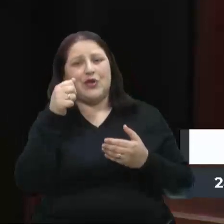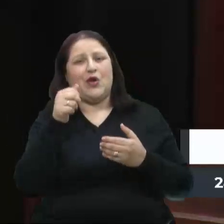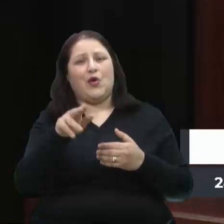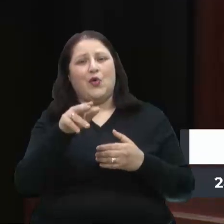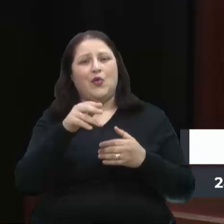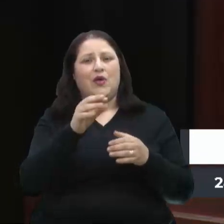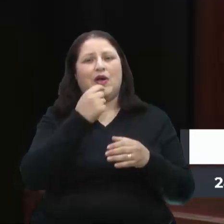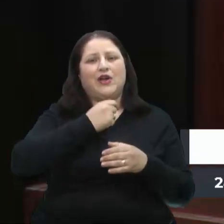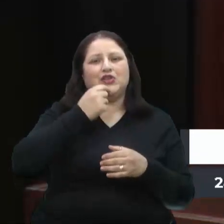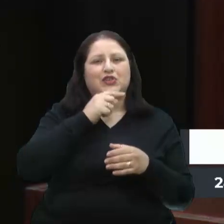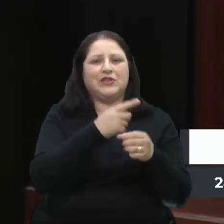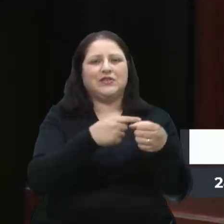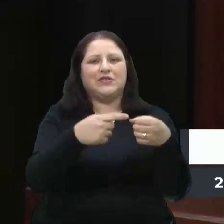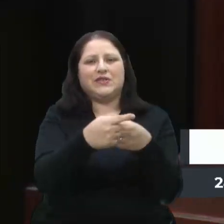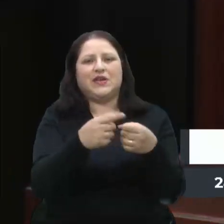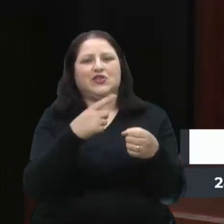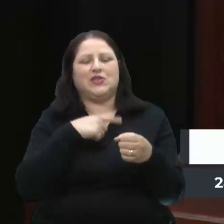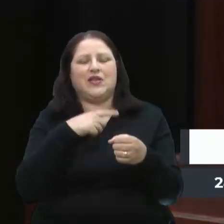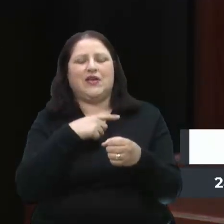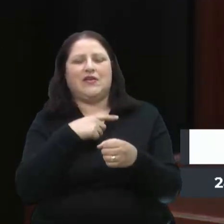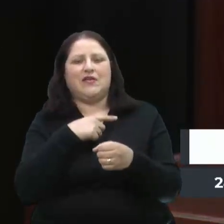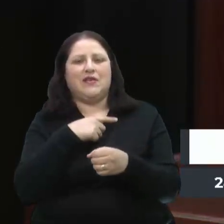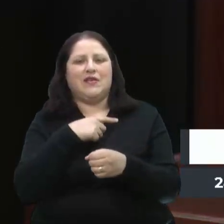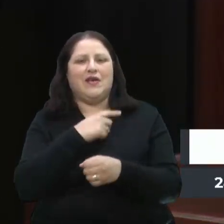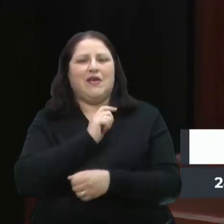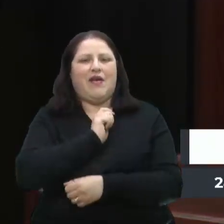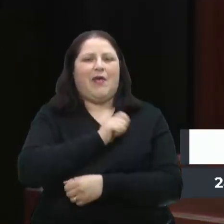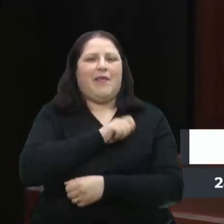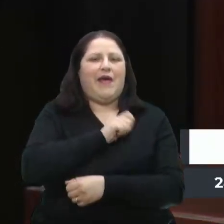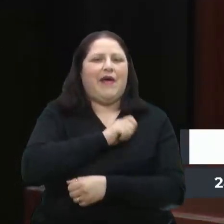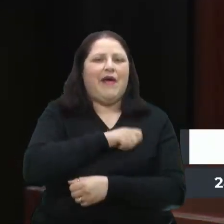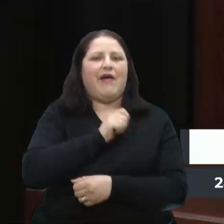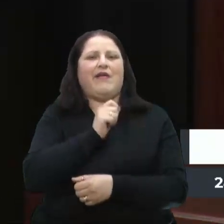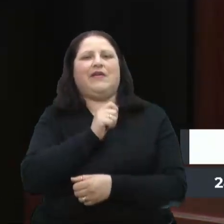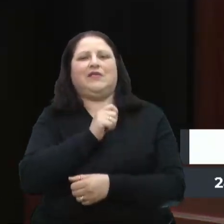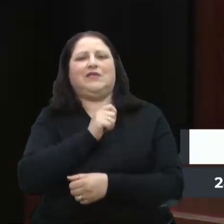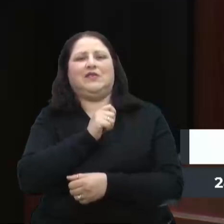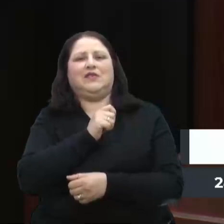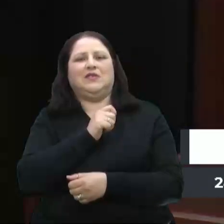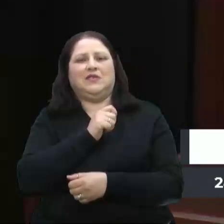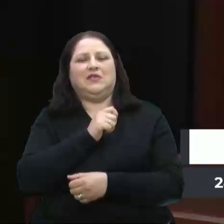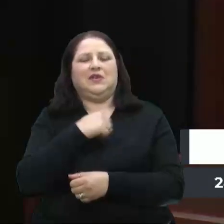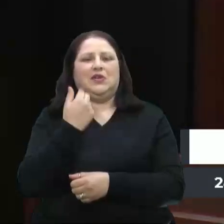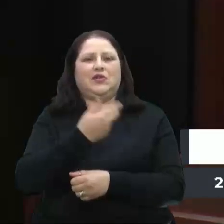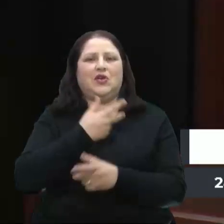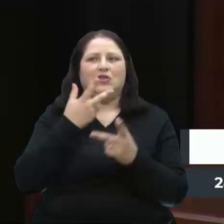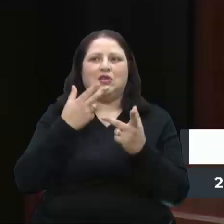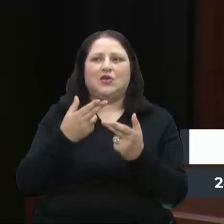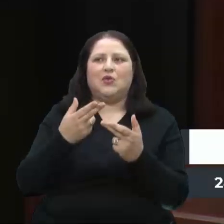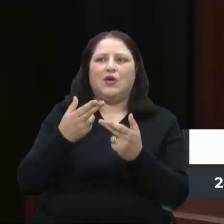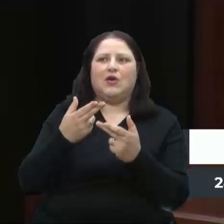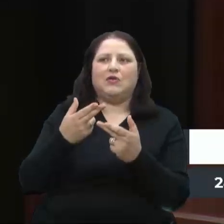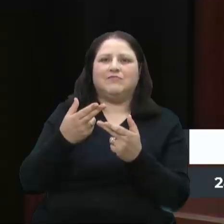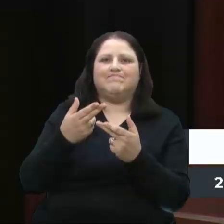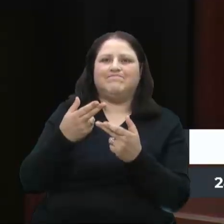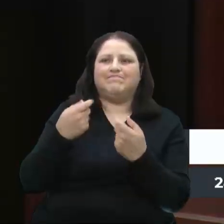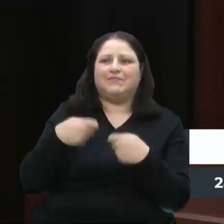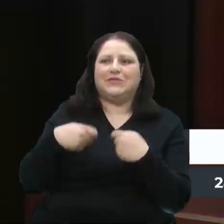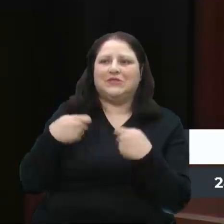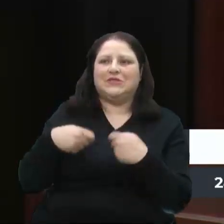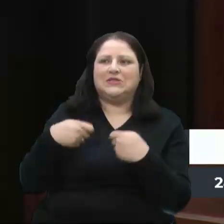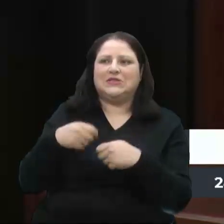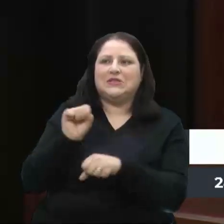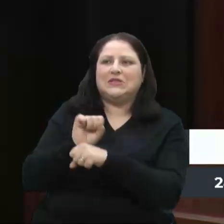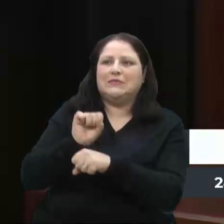ameaça, através de uma forma de fazer com que a gente fique refém, de fato, da empresa. Ela